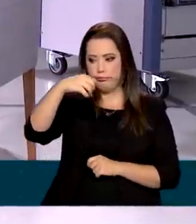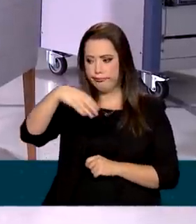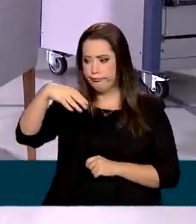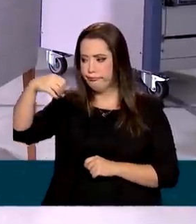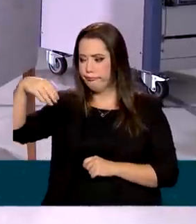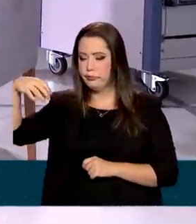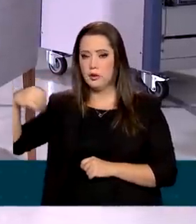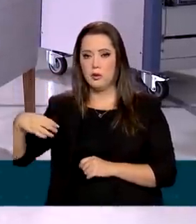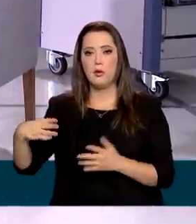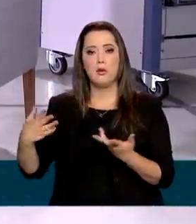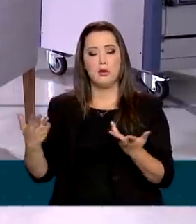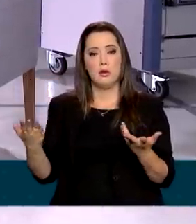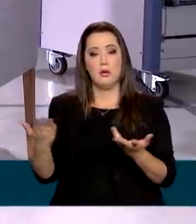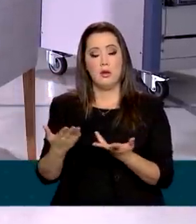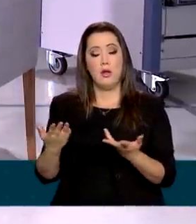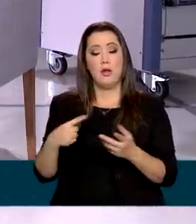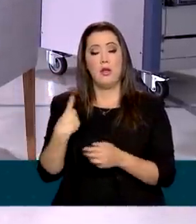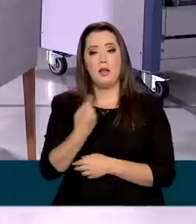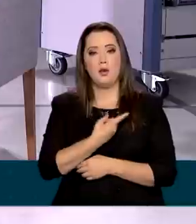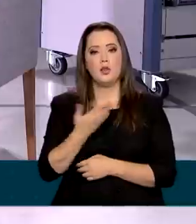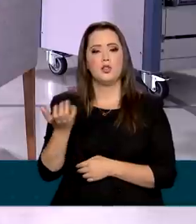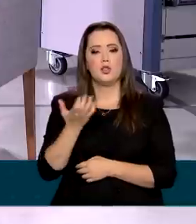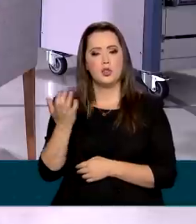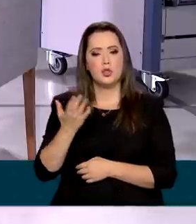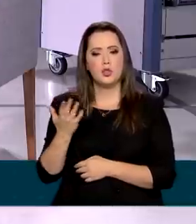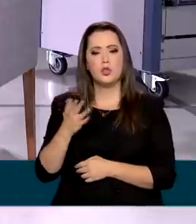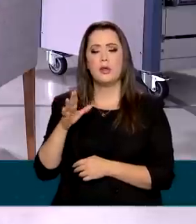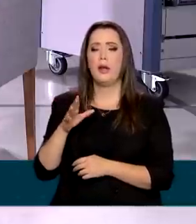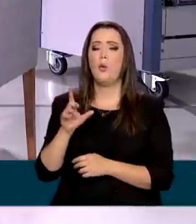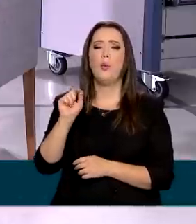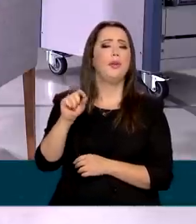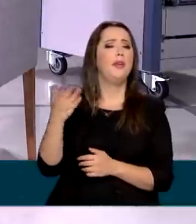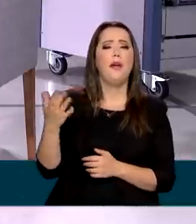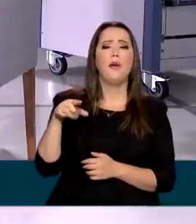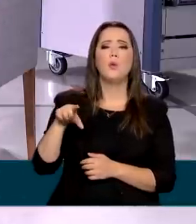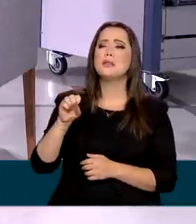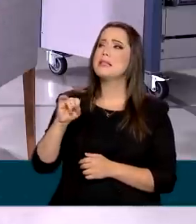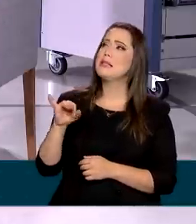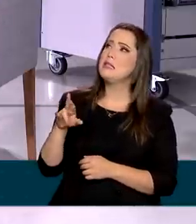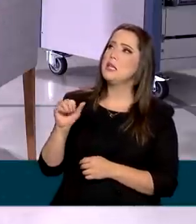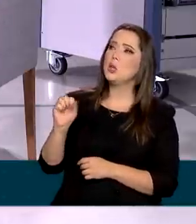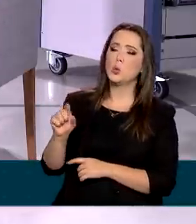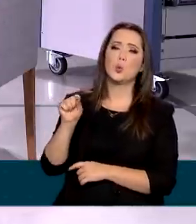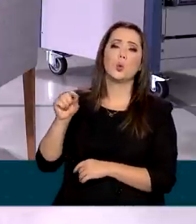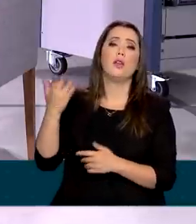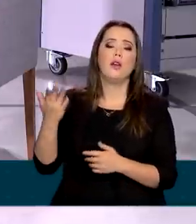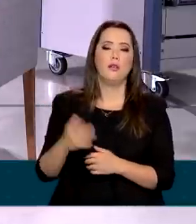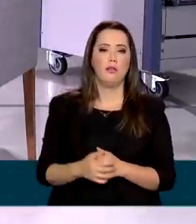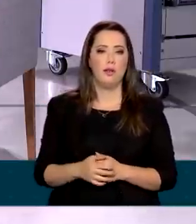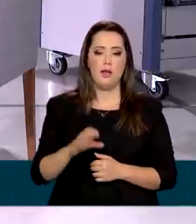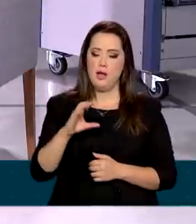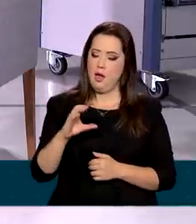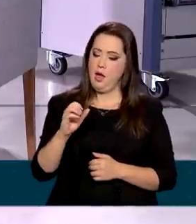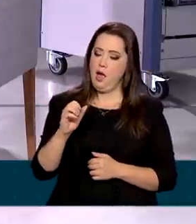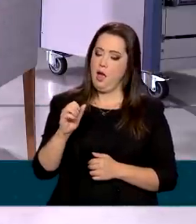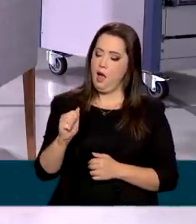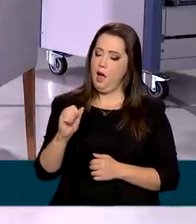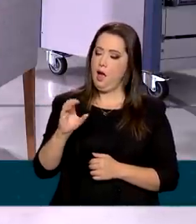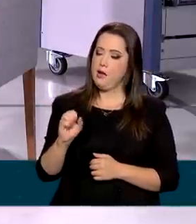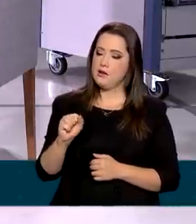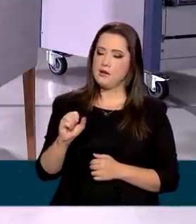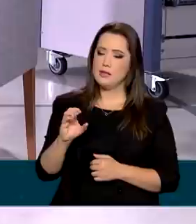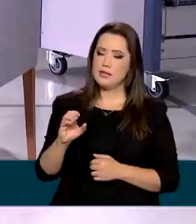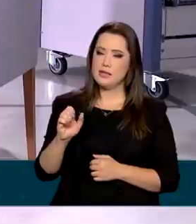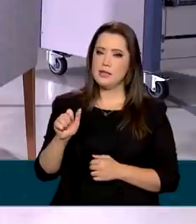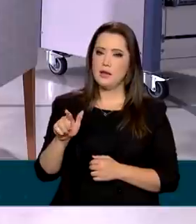ideia é praticamente completar o Sirius. Para que serve um acelerador desse? Bom, ele serve para muita coisa. Primeiro, você pode imaginar